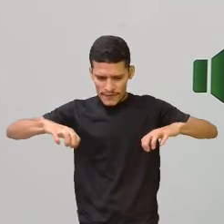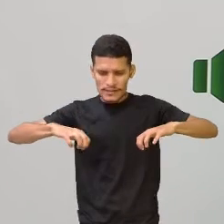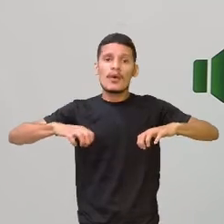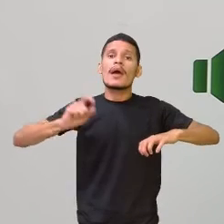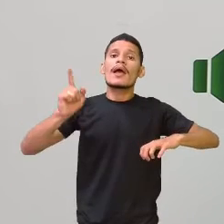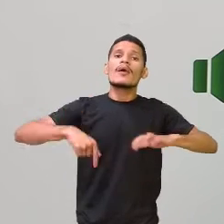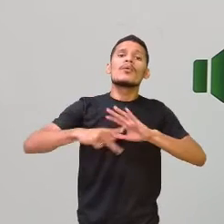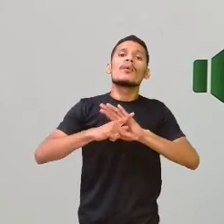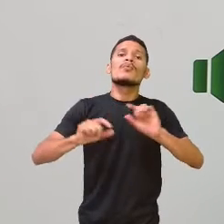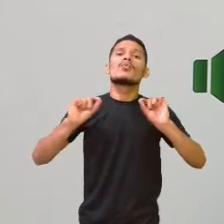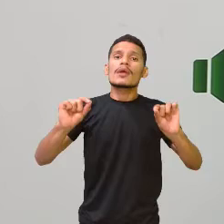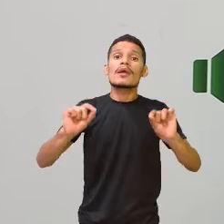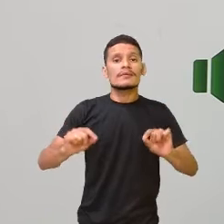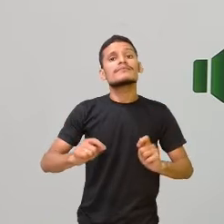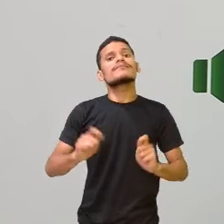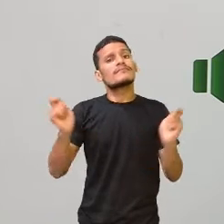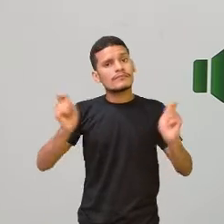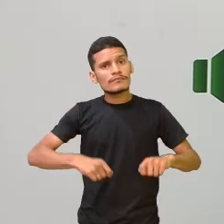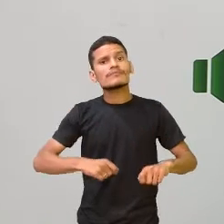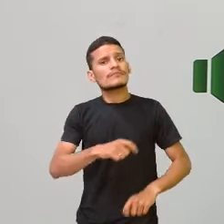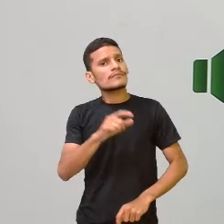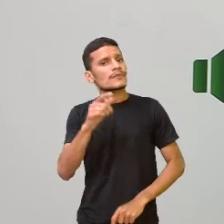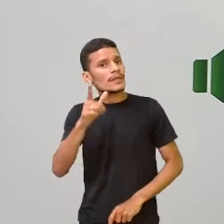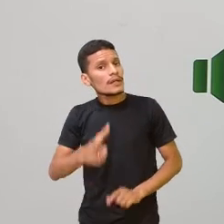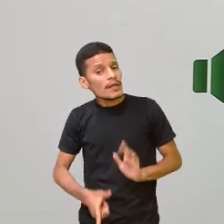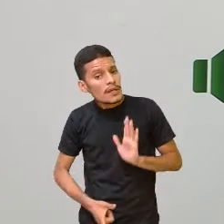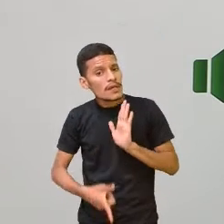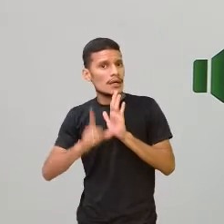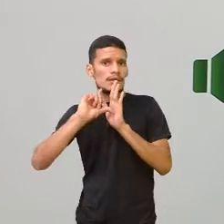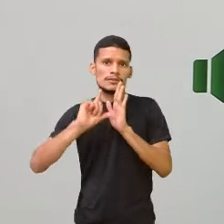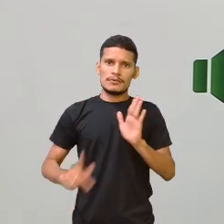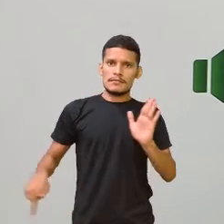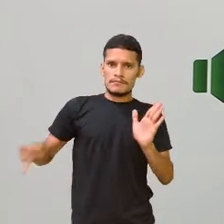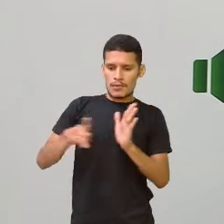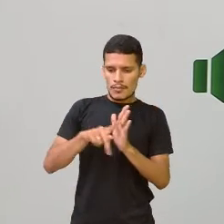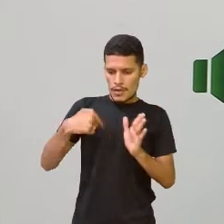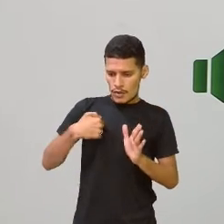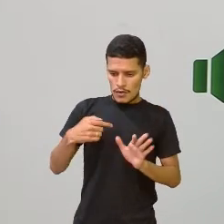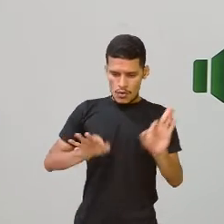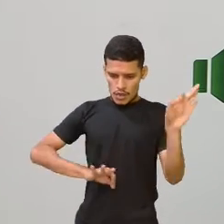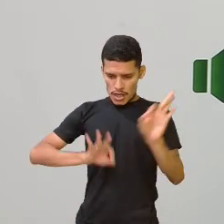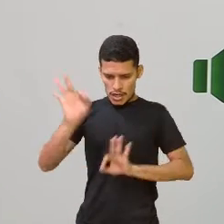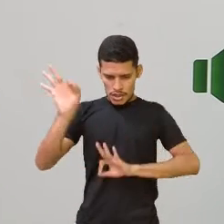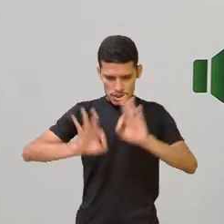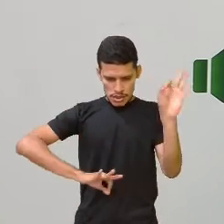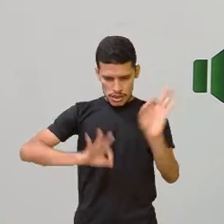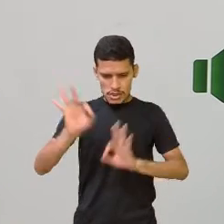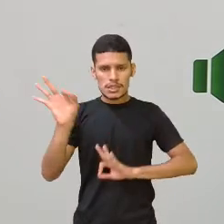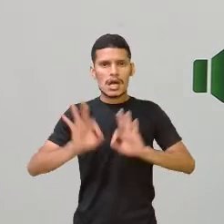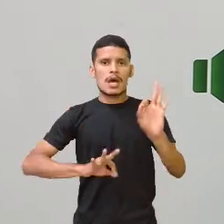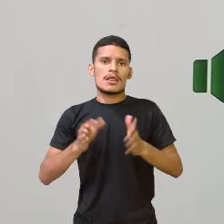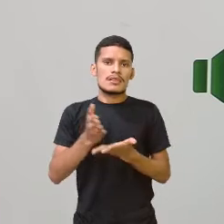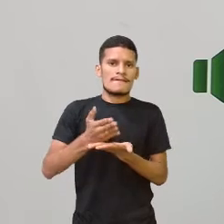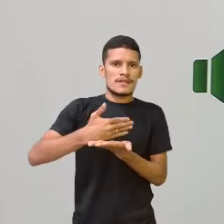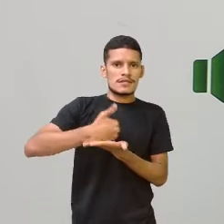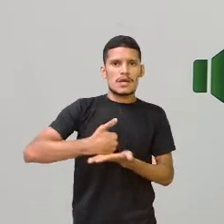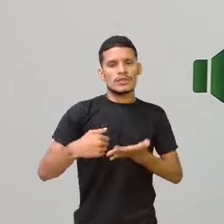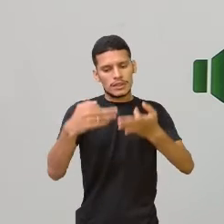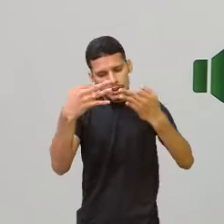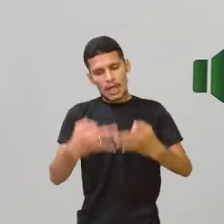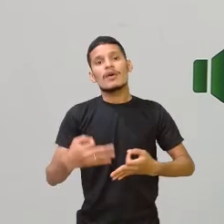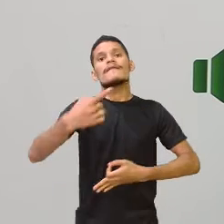a divisão é exatamente essa. Antes mesmo de eu fazer essa divisão, vocês